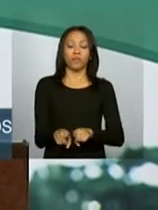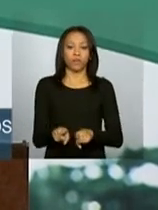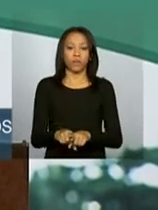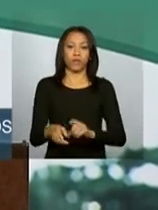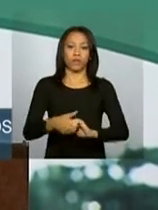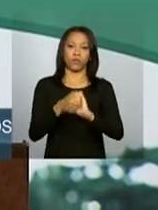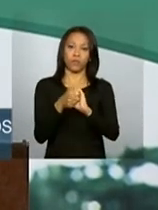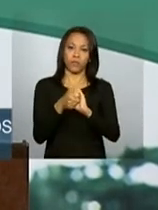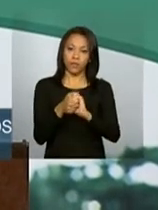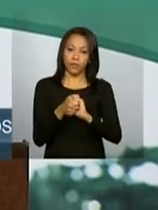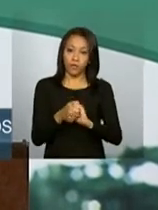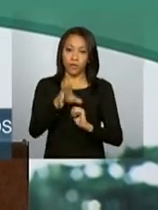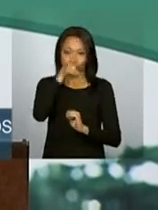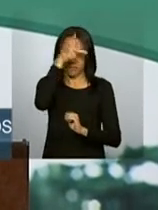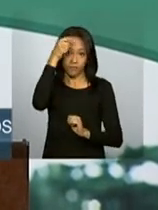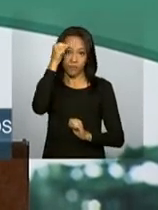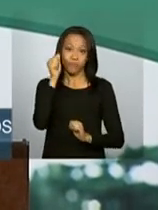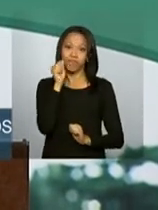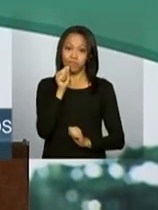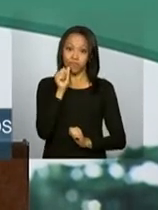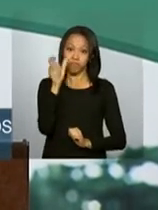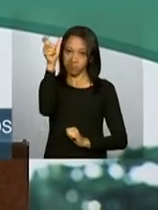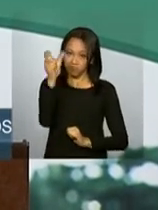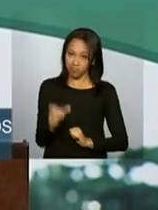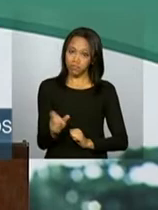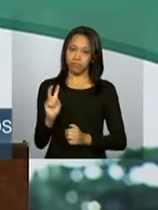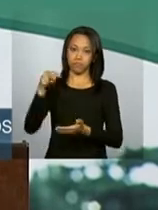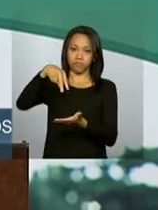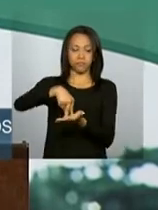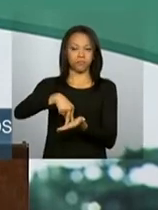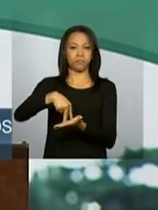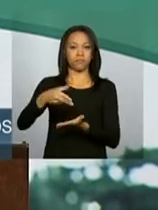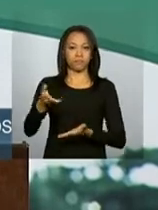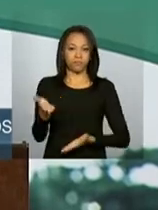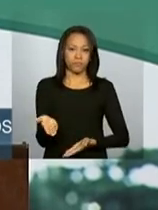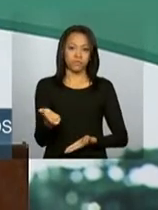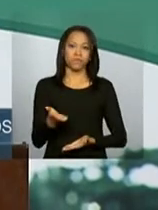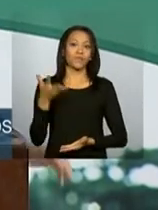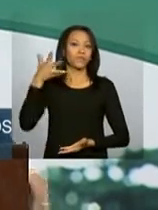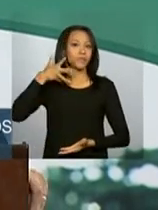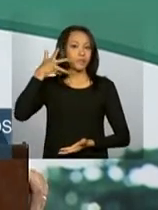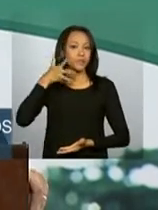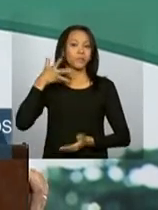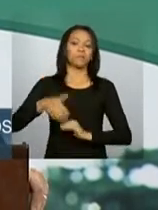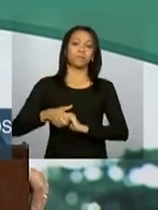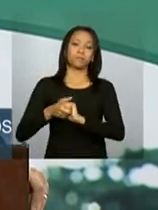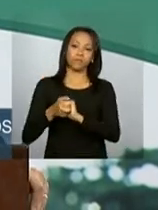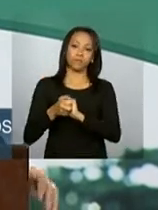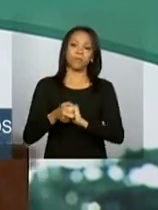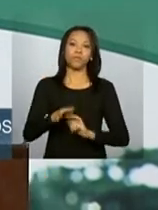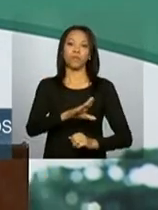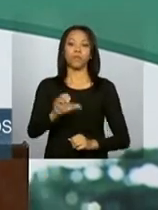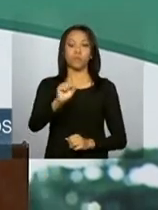Cumprimentar a prefeita aqui presente, que nos saudou, a prefeita Solange Souza, de